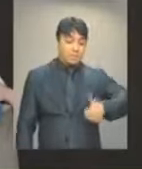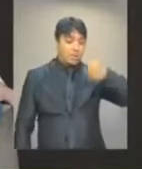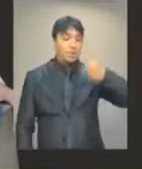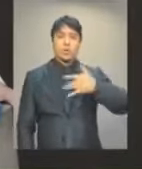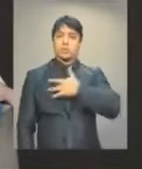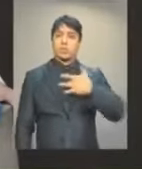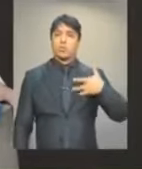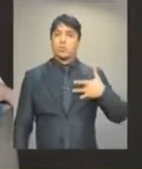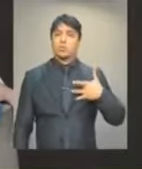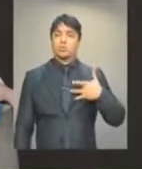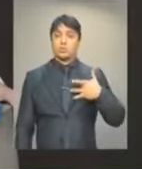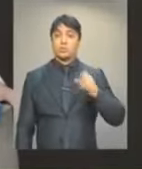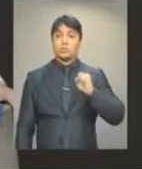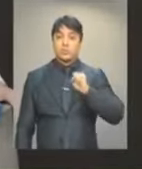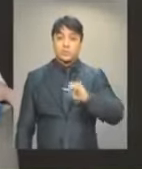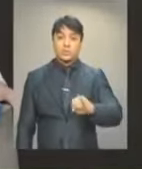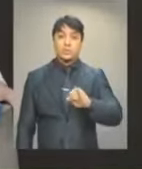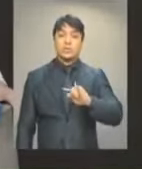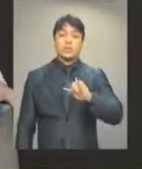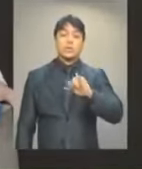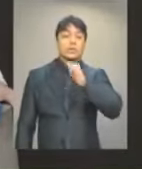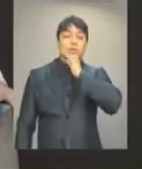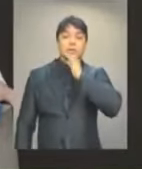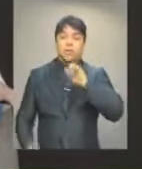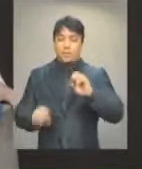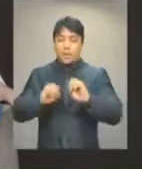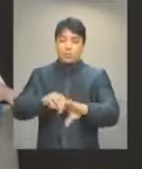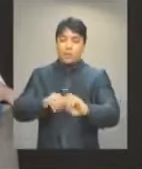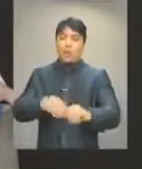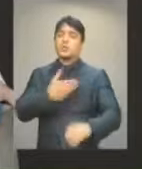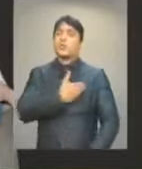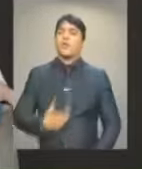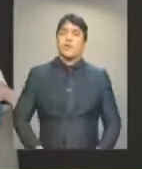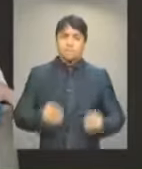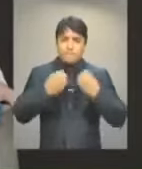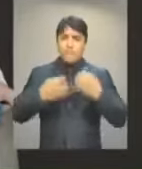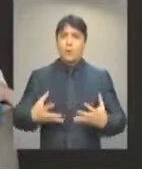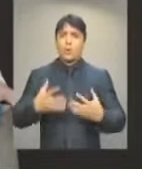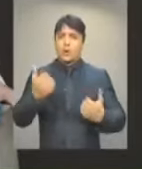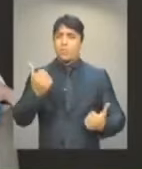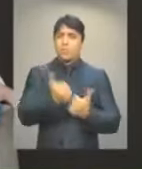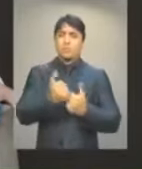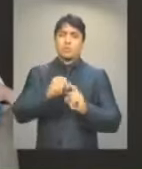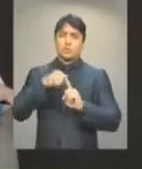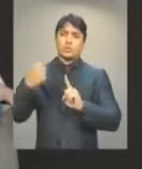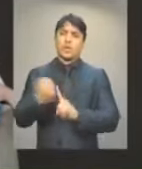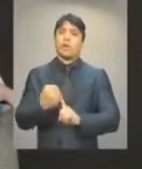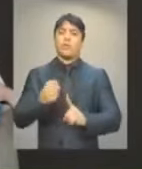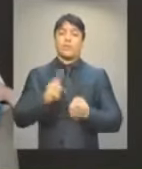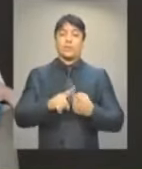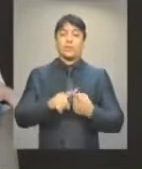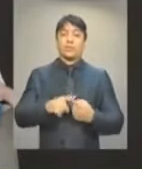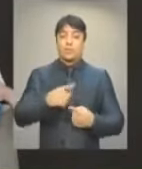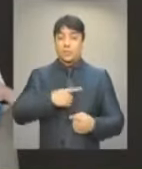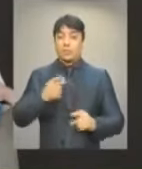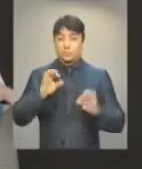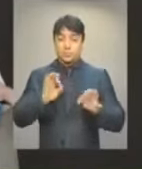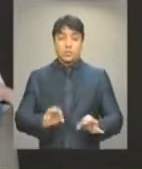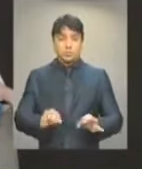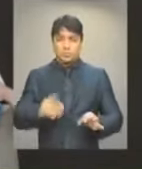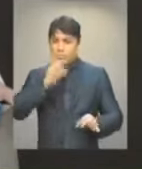saúde pública, quanto melhor e maior a educação pública, quanto melhor e maior a assistência social, e quanto mais